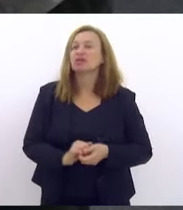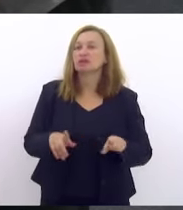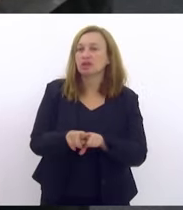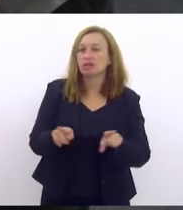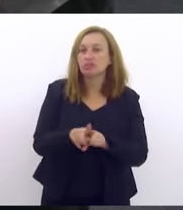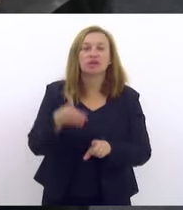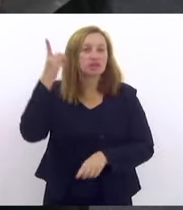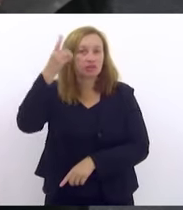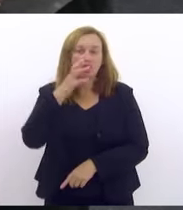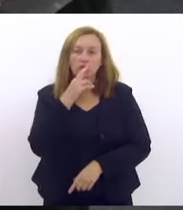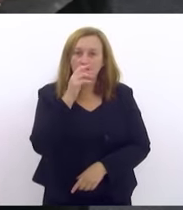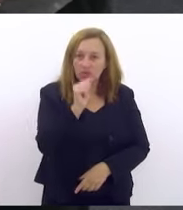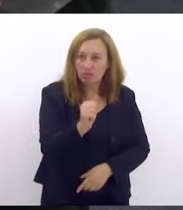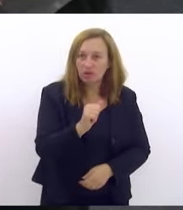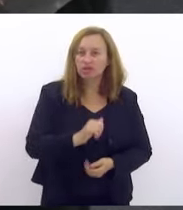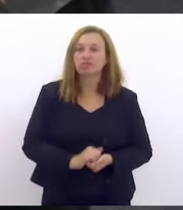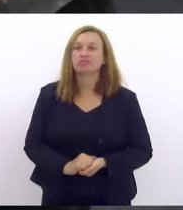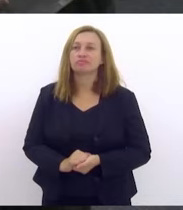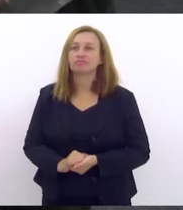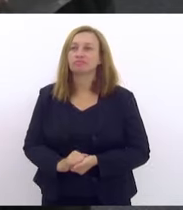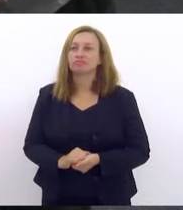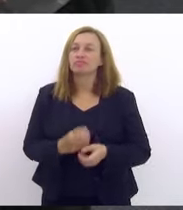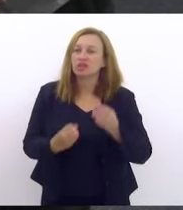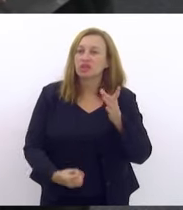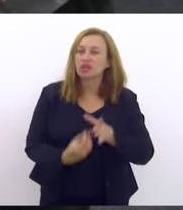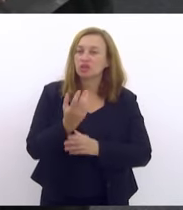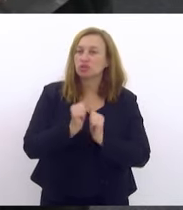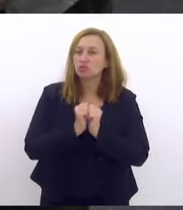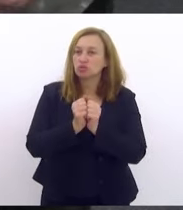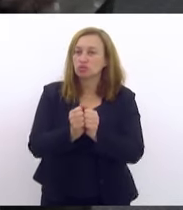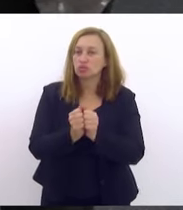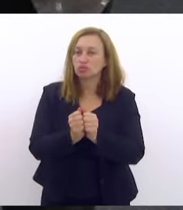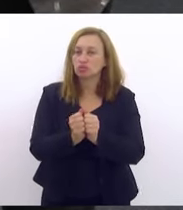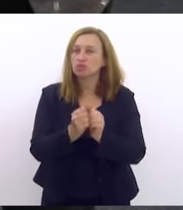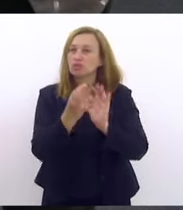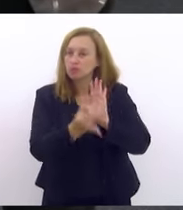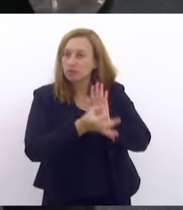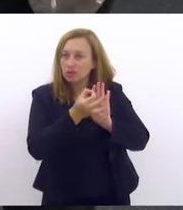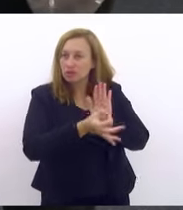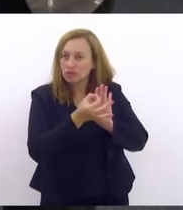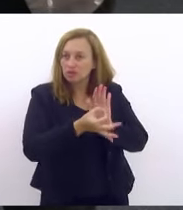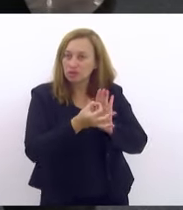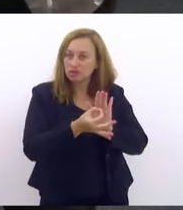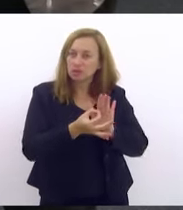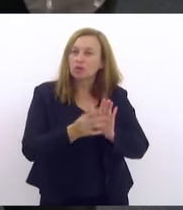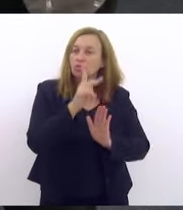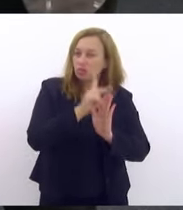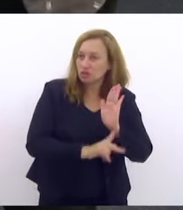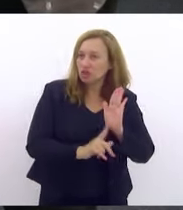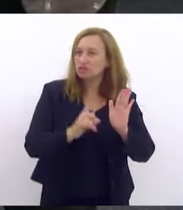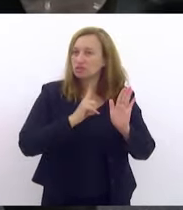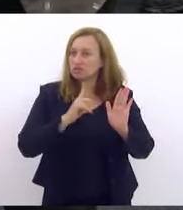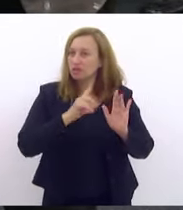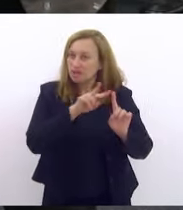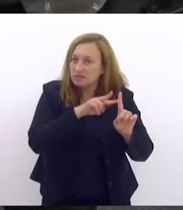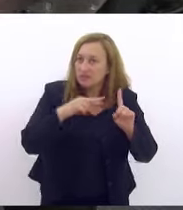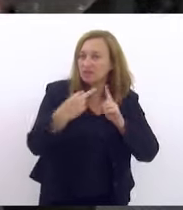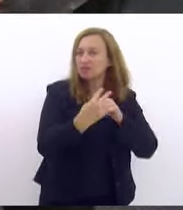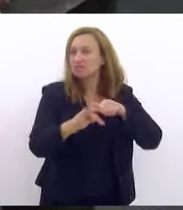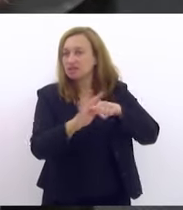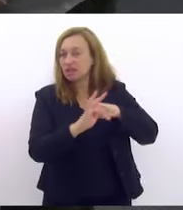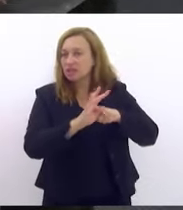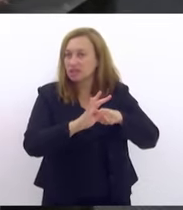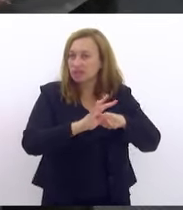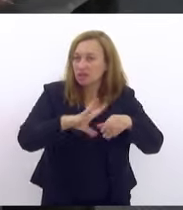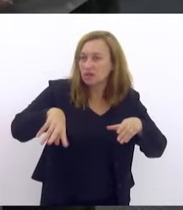deputado Rodrigo Amorim, que veio construindo conosco o parecer para garantir que o projeto tivesse viabilidade técnica de ser